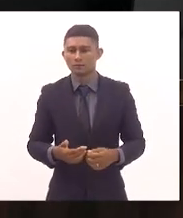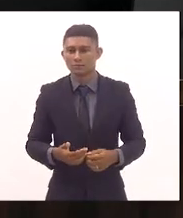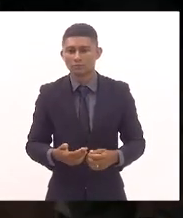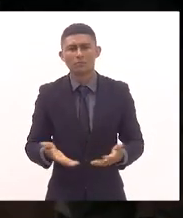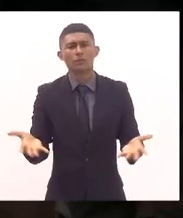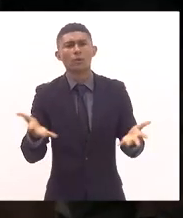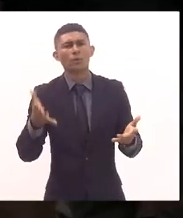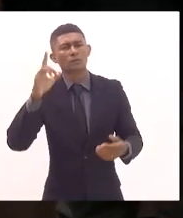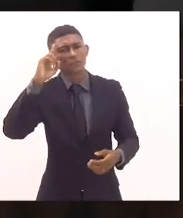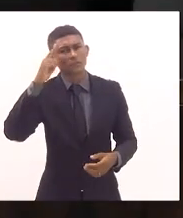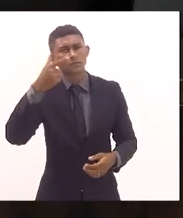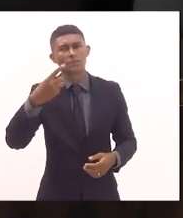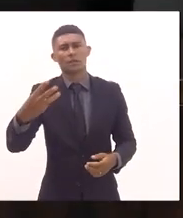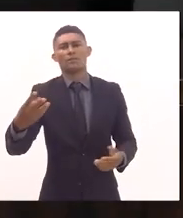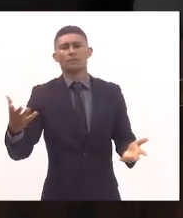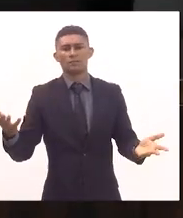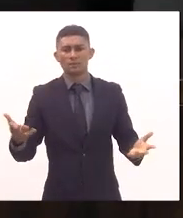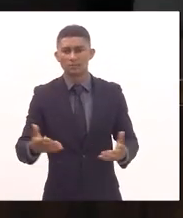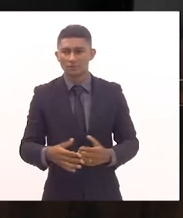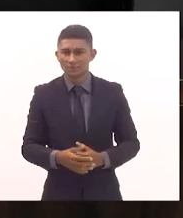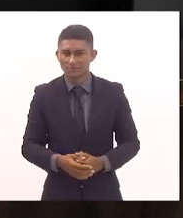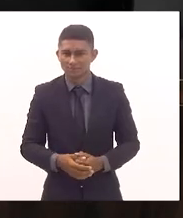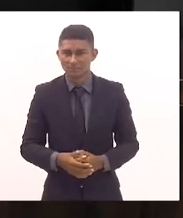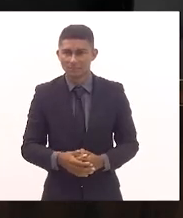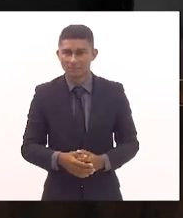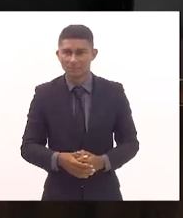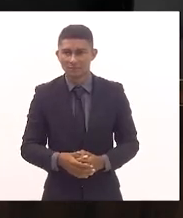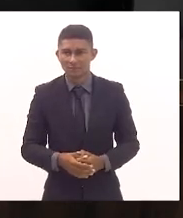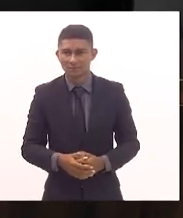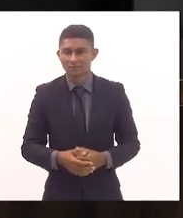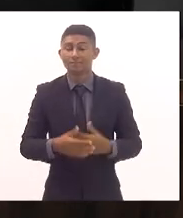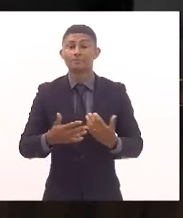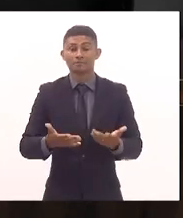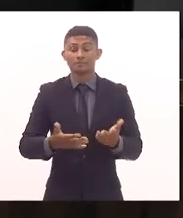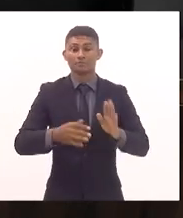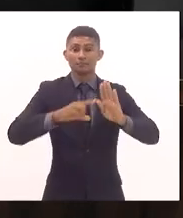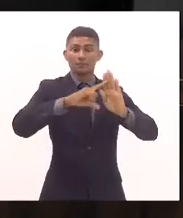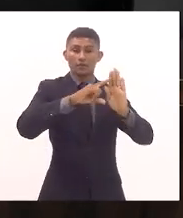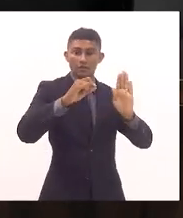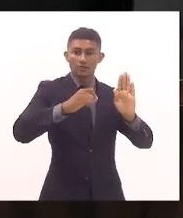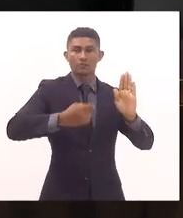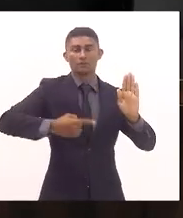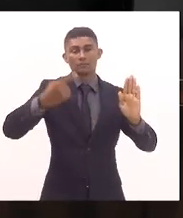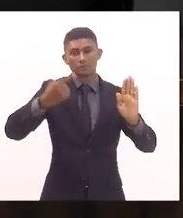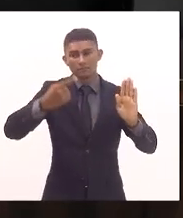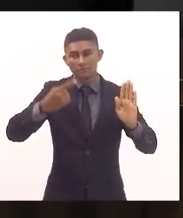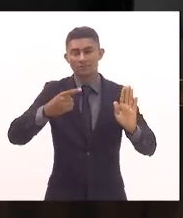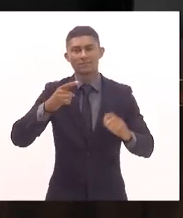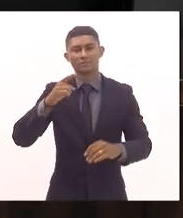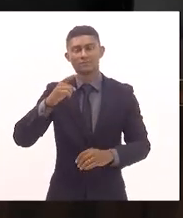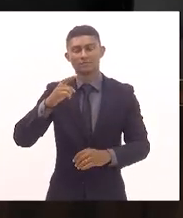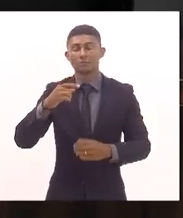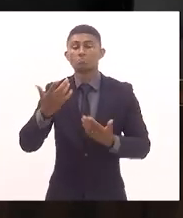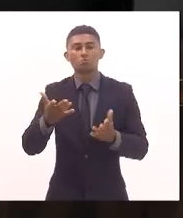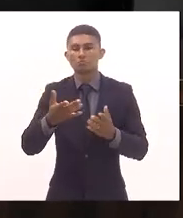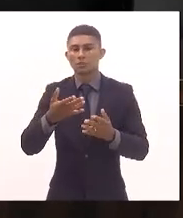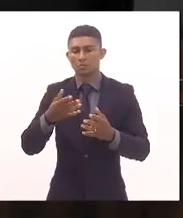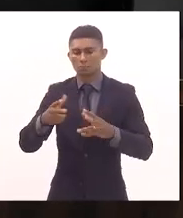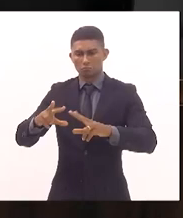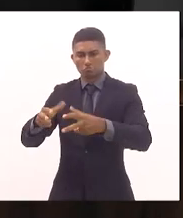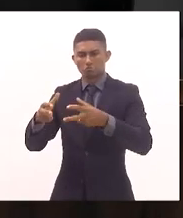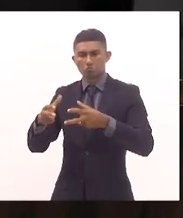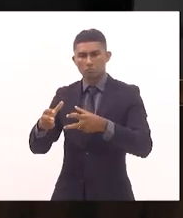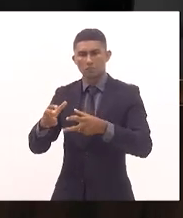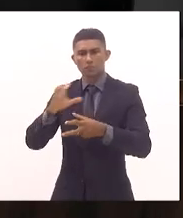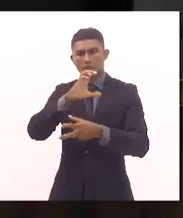23, presidente. É verdade. Artigo 1º da Lei 4.339, de 27 de maio de 2004, pendente de pareceres das